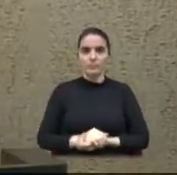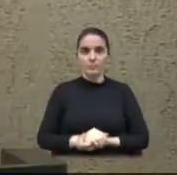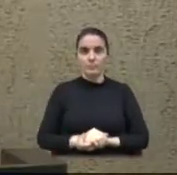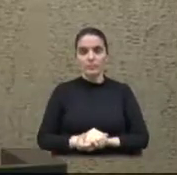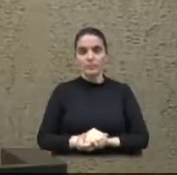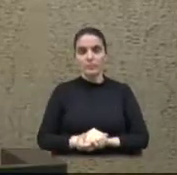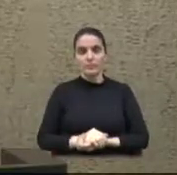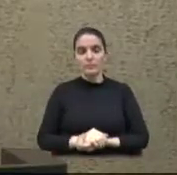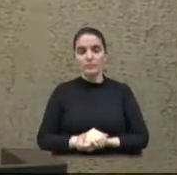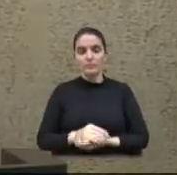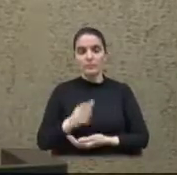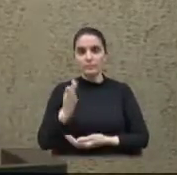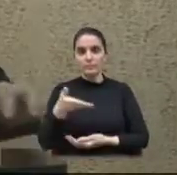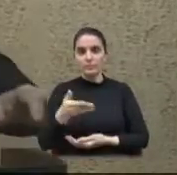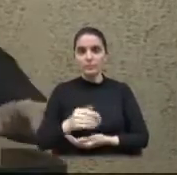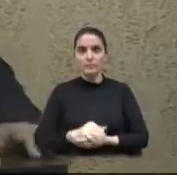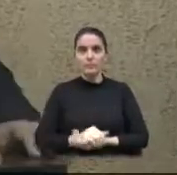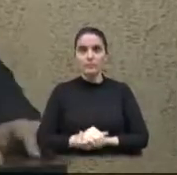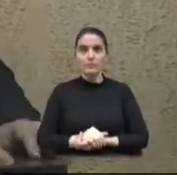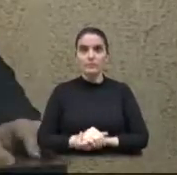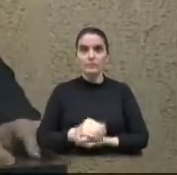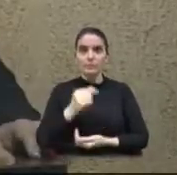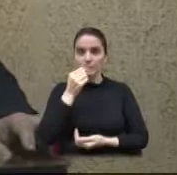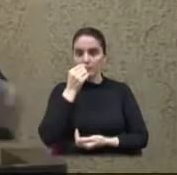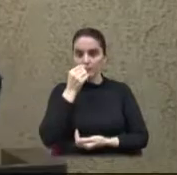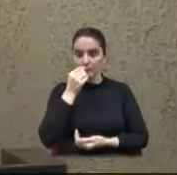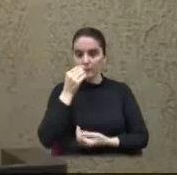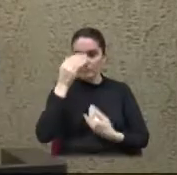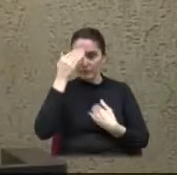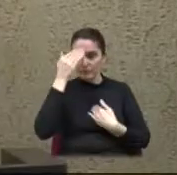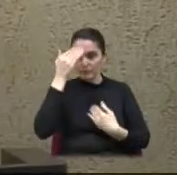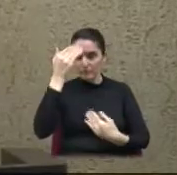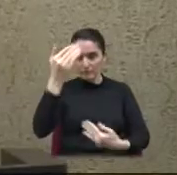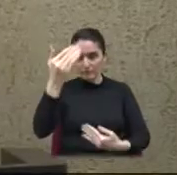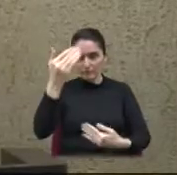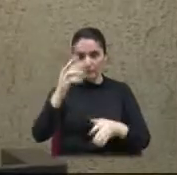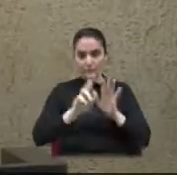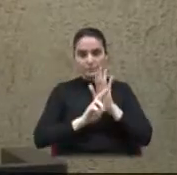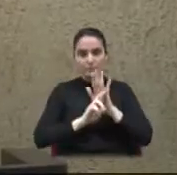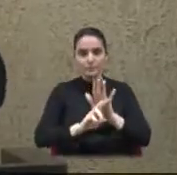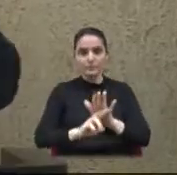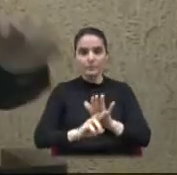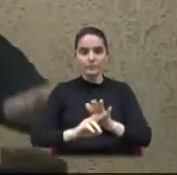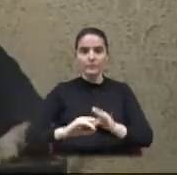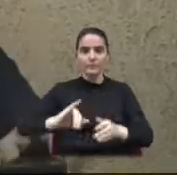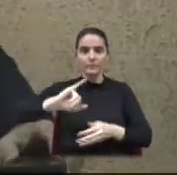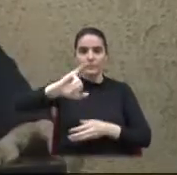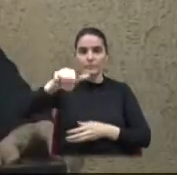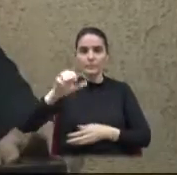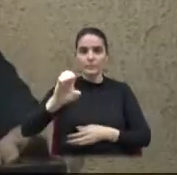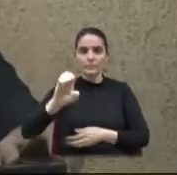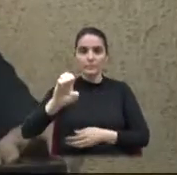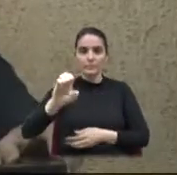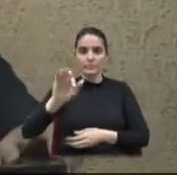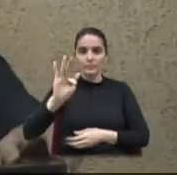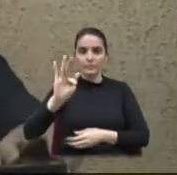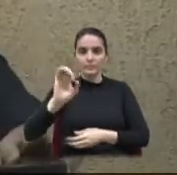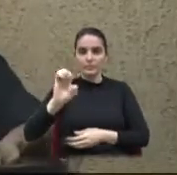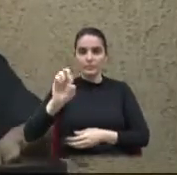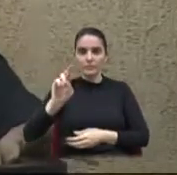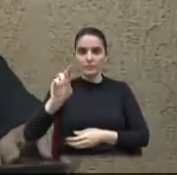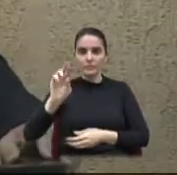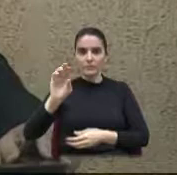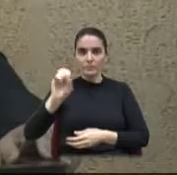E, neste momento, eu gostaria de agradecer na pessoa do Dr. Jefferson Silmerman, que é